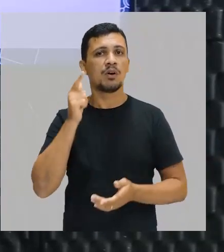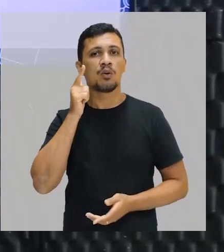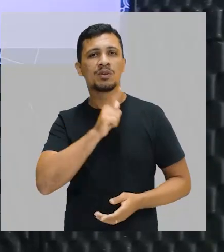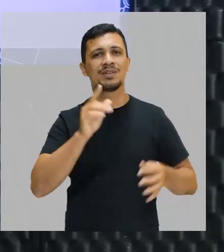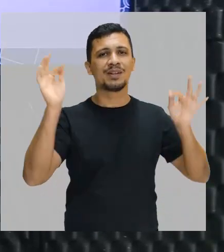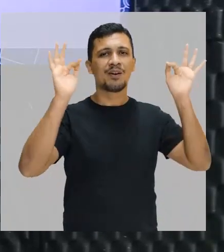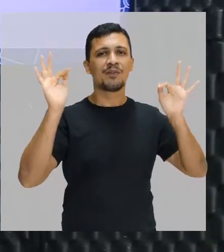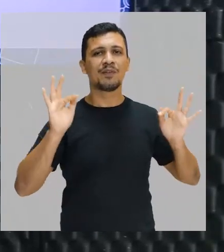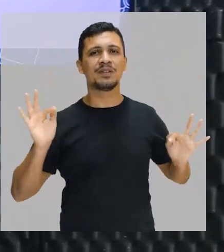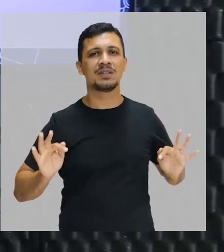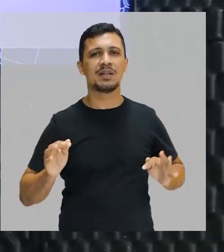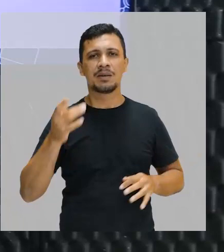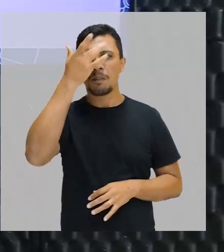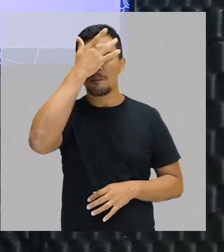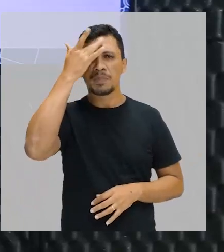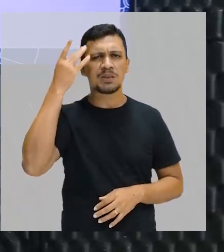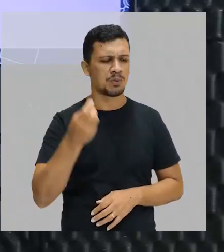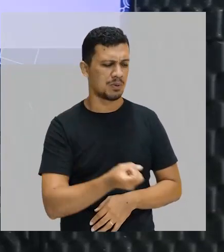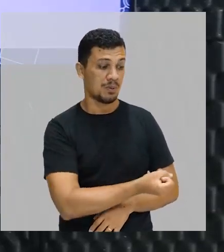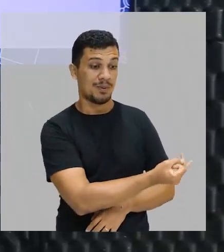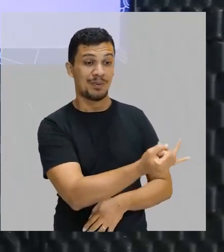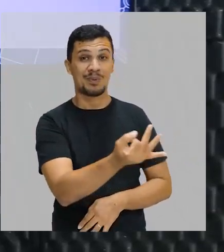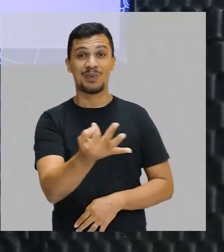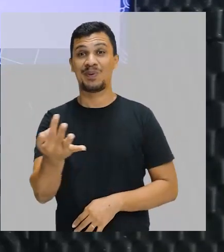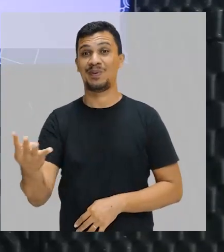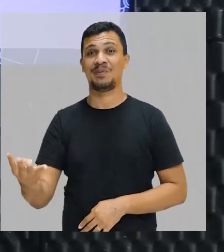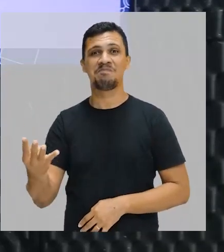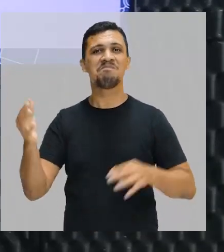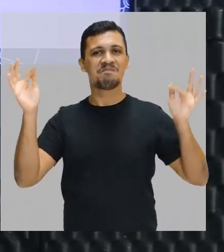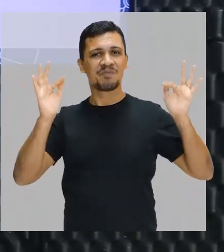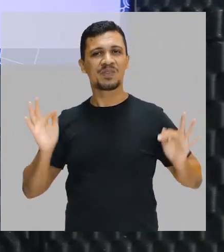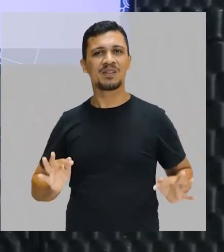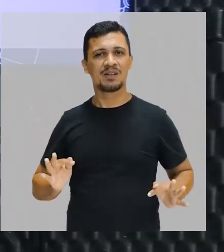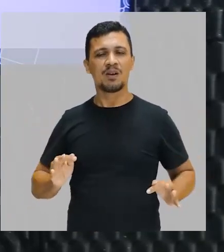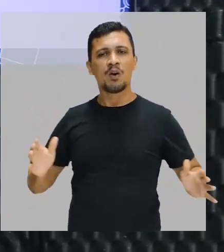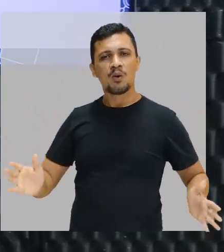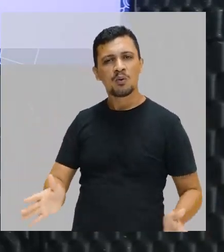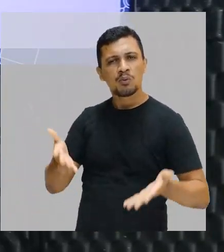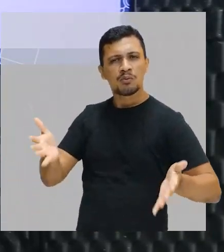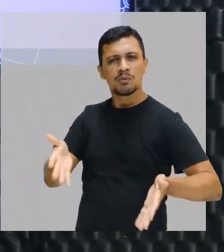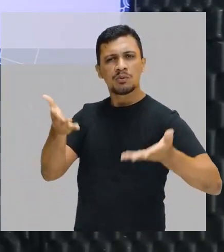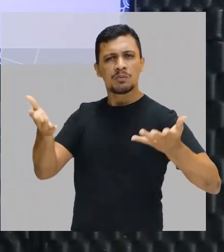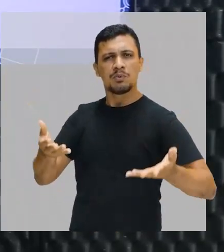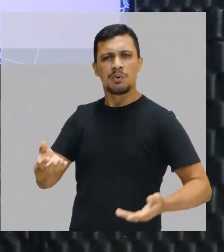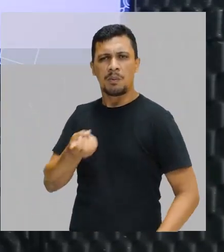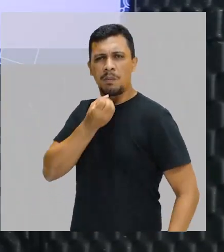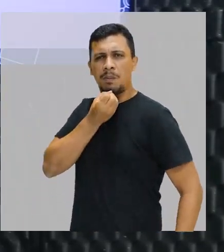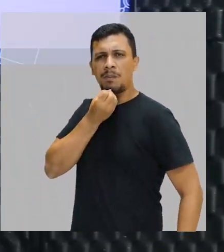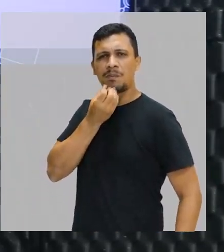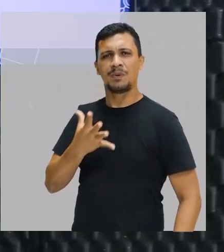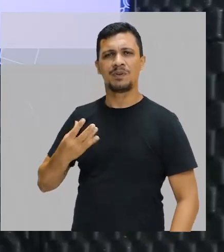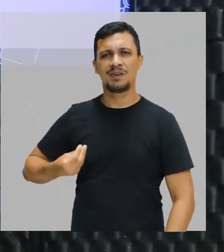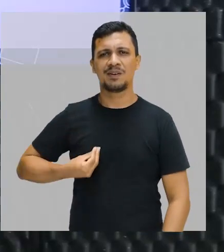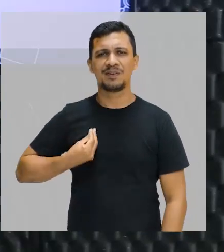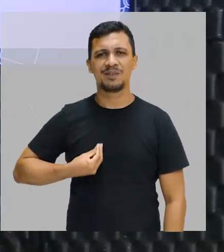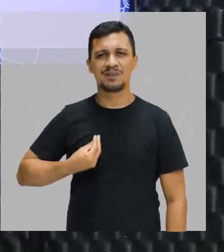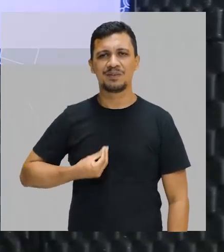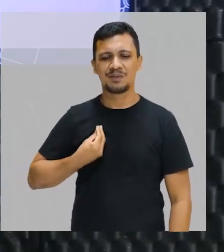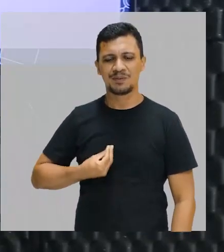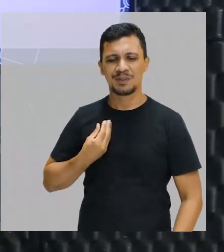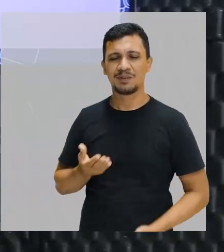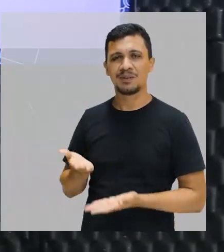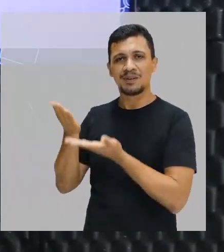número de pessoas. Isto é, que contribui para o bem-estar, felicidade do maior número aqui. Já está até colocado aqui para a gente,